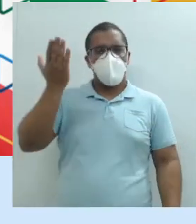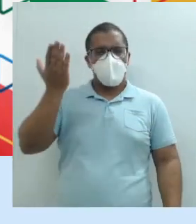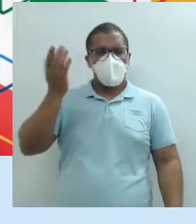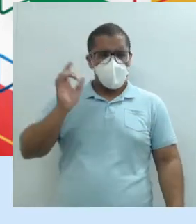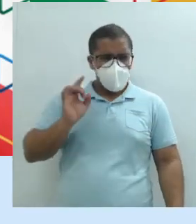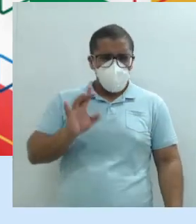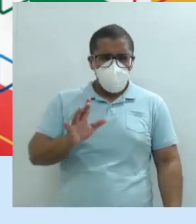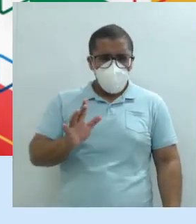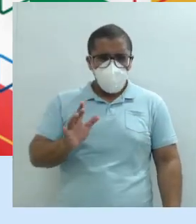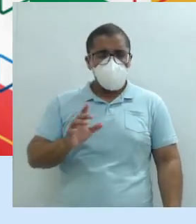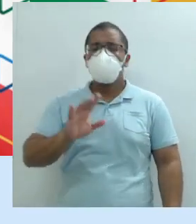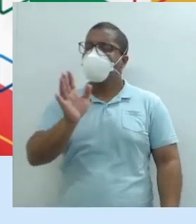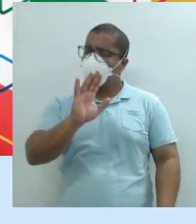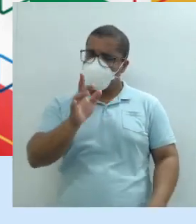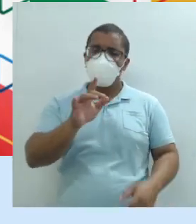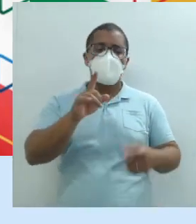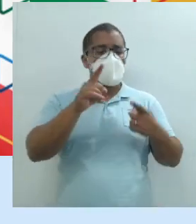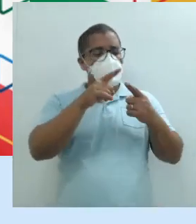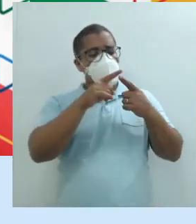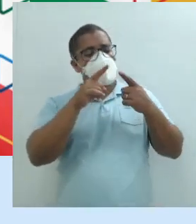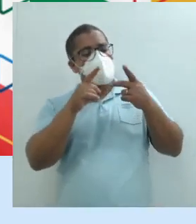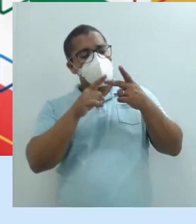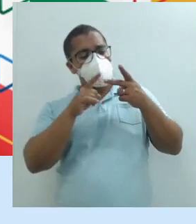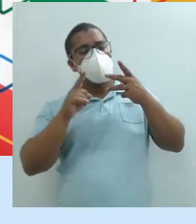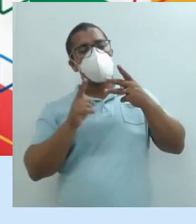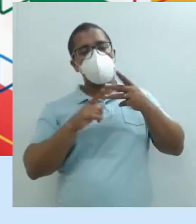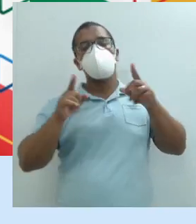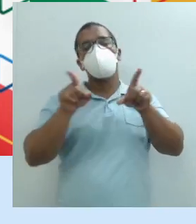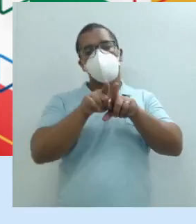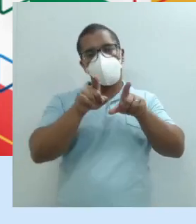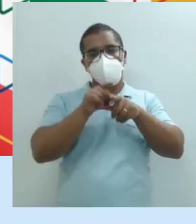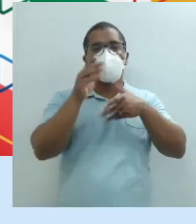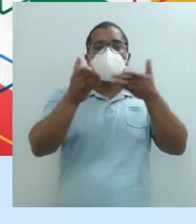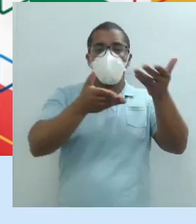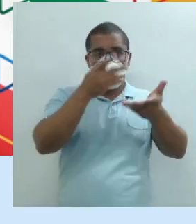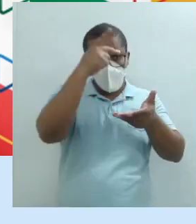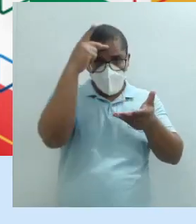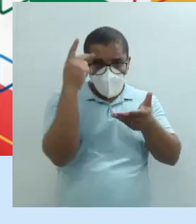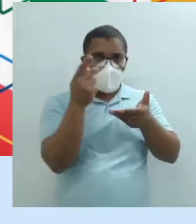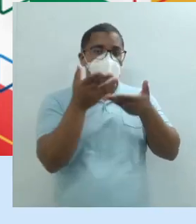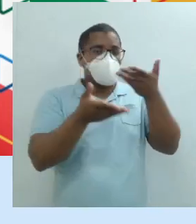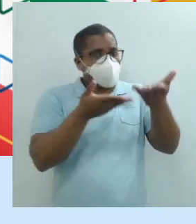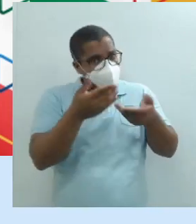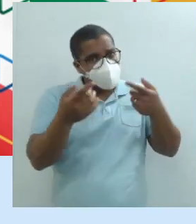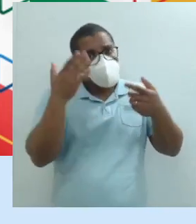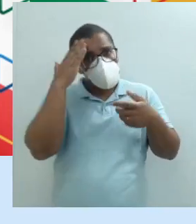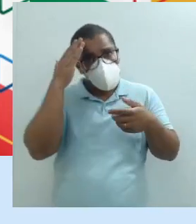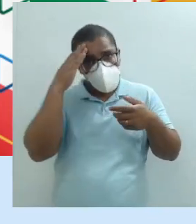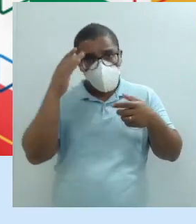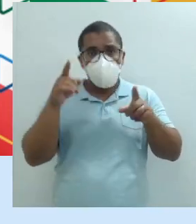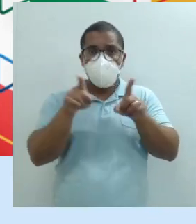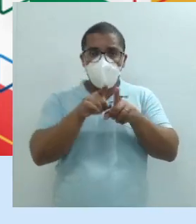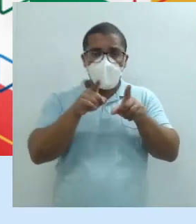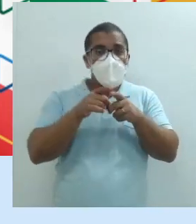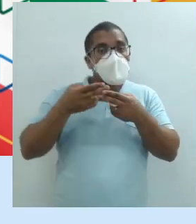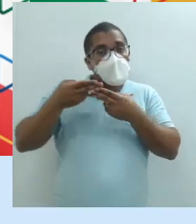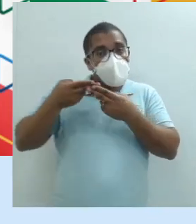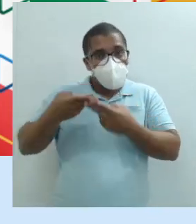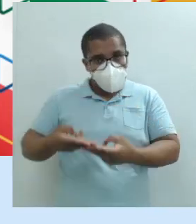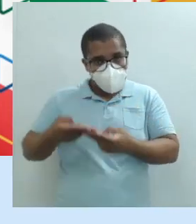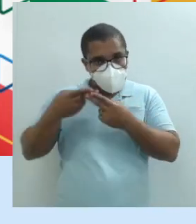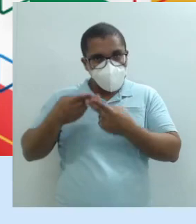Você precisa ser bom nas outras também. Tem que saber tratar bem as pessoas, tem que saber exercitar a